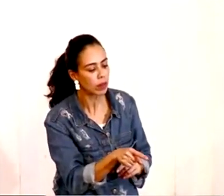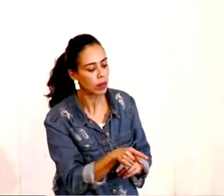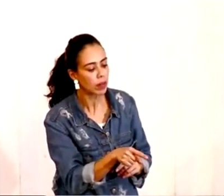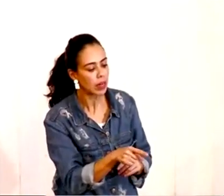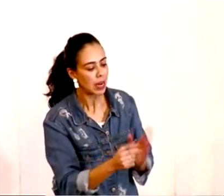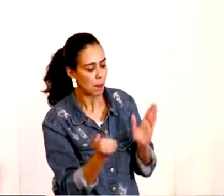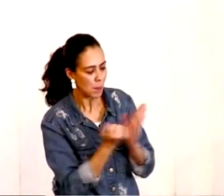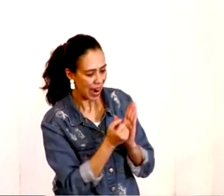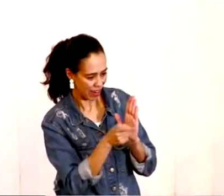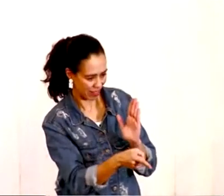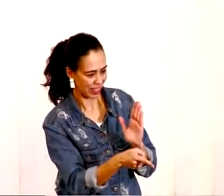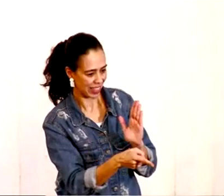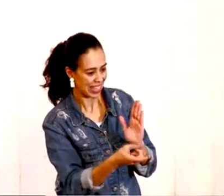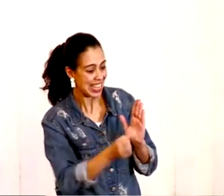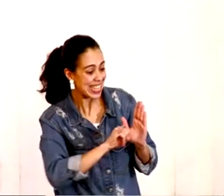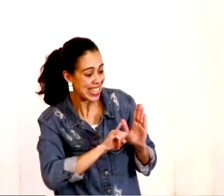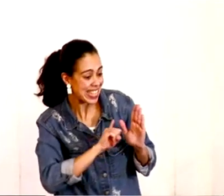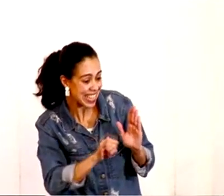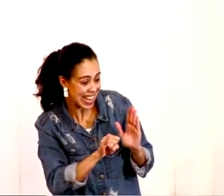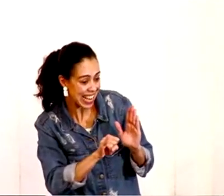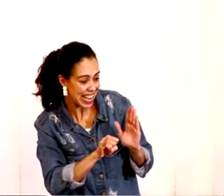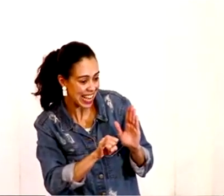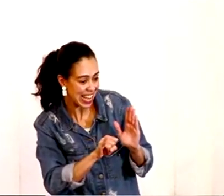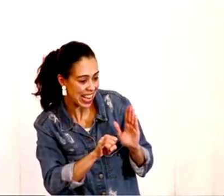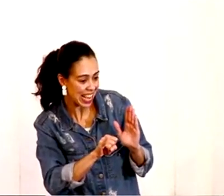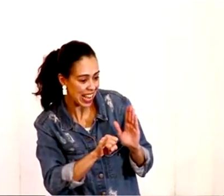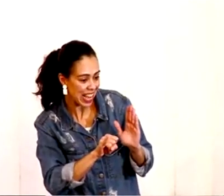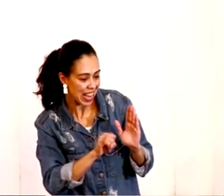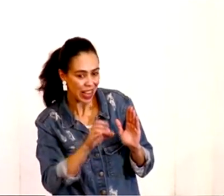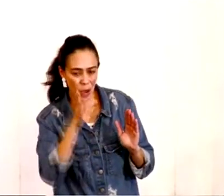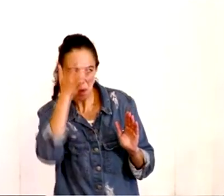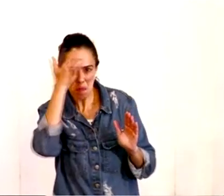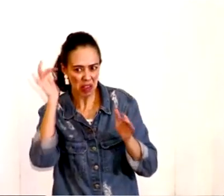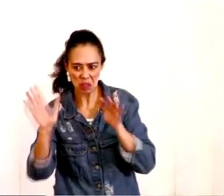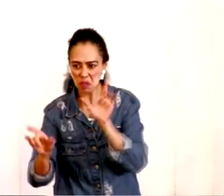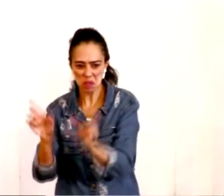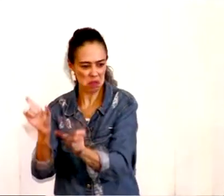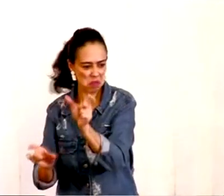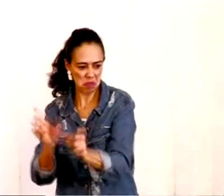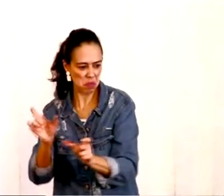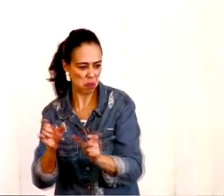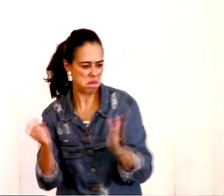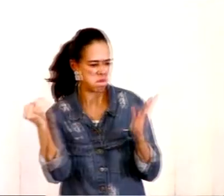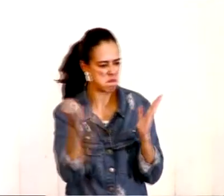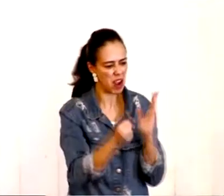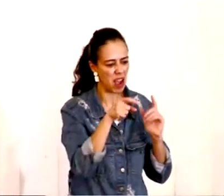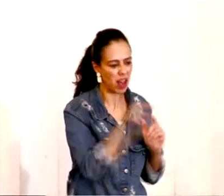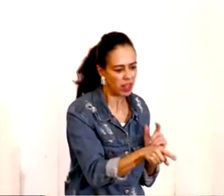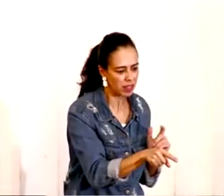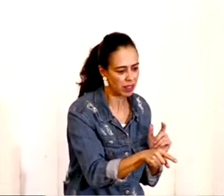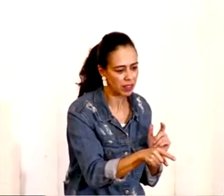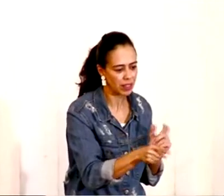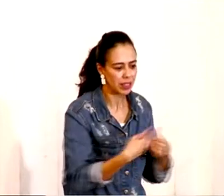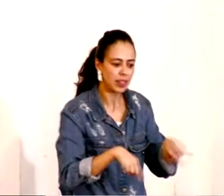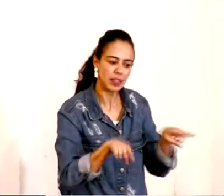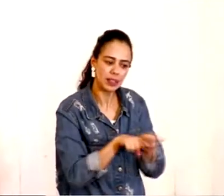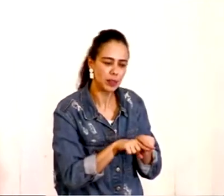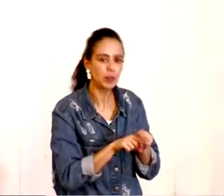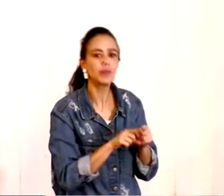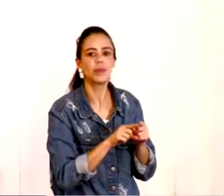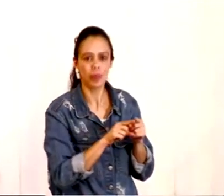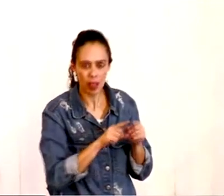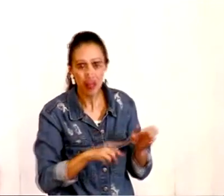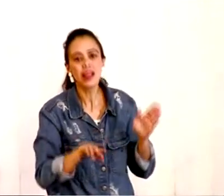vezes. Pôs um sinal em Caim para que o não ferisse de morte quem quer que o encontrasse. E o versículo